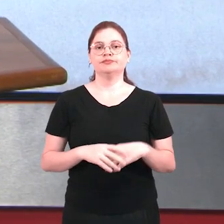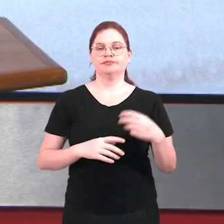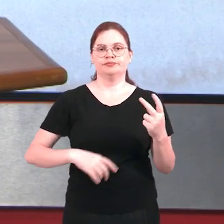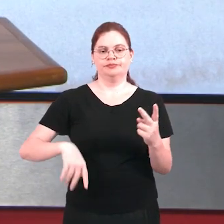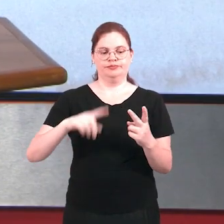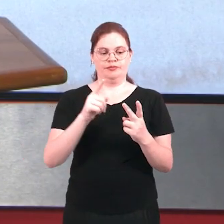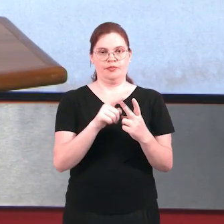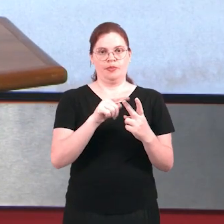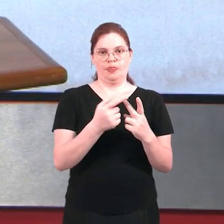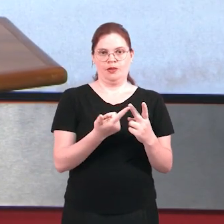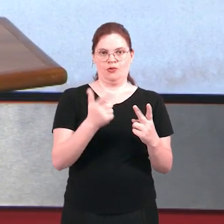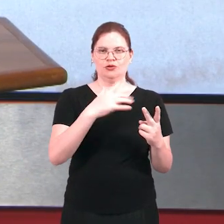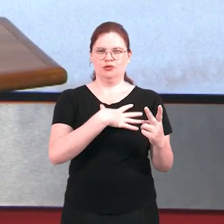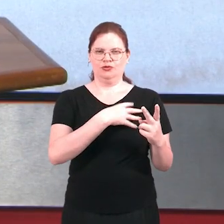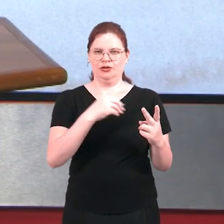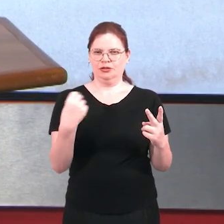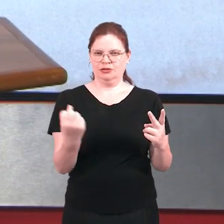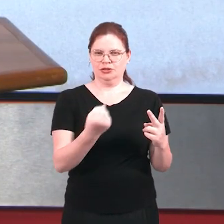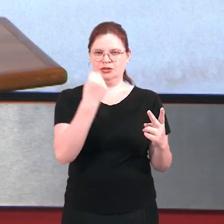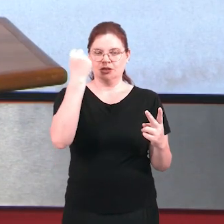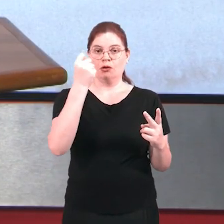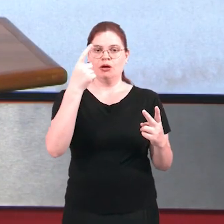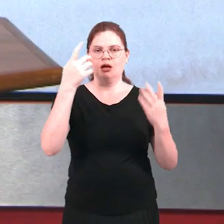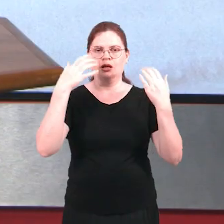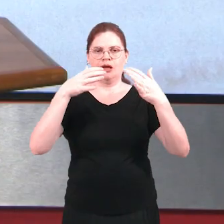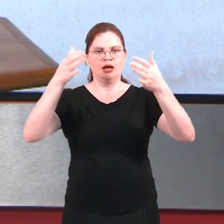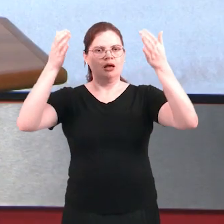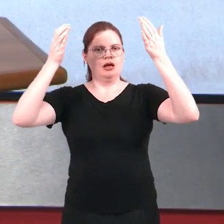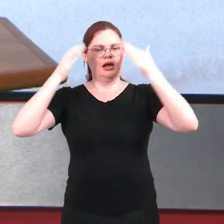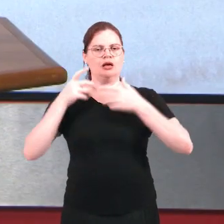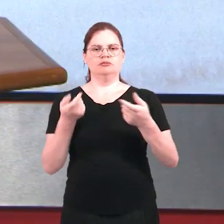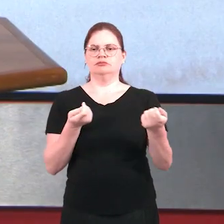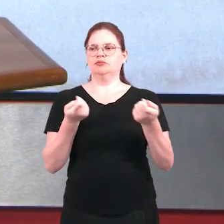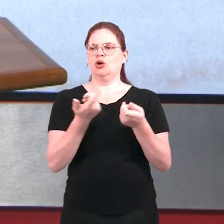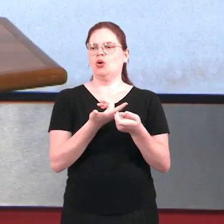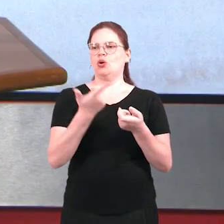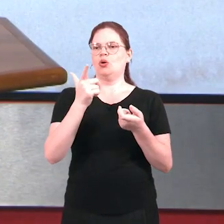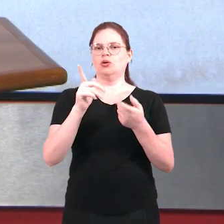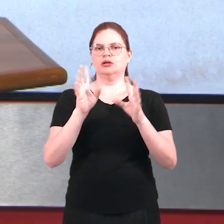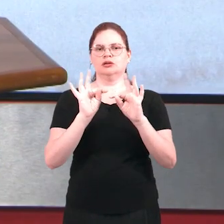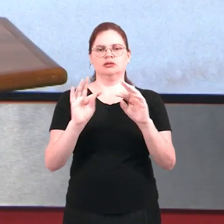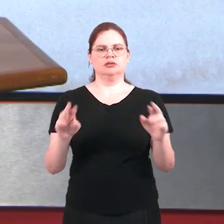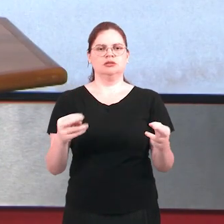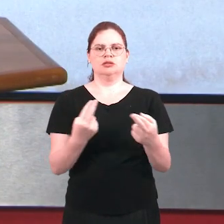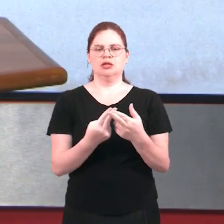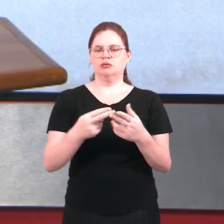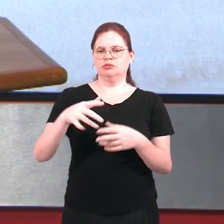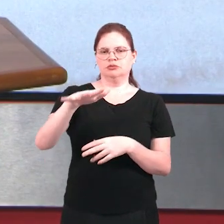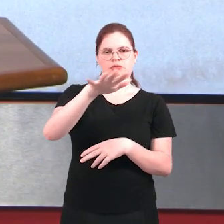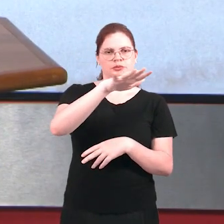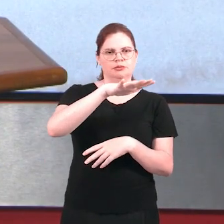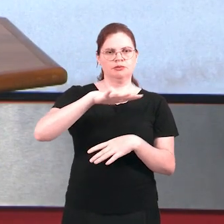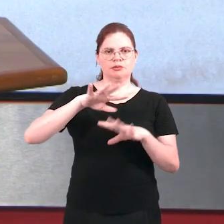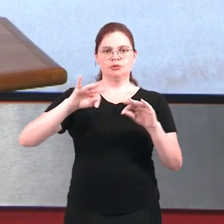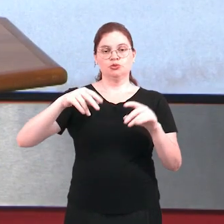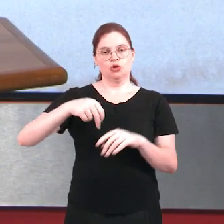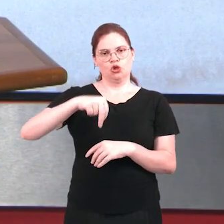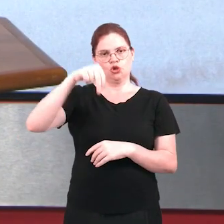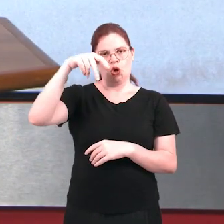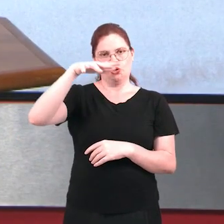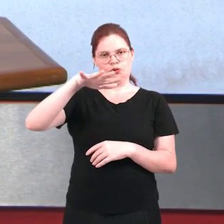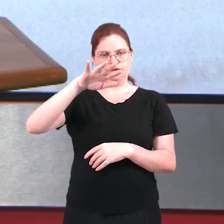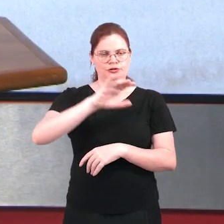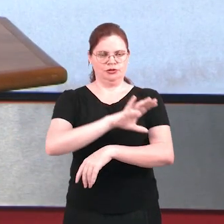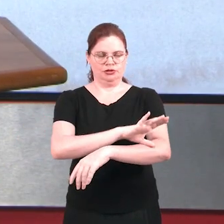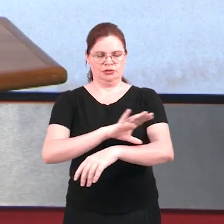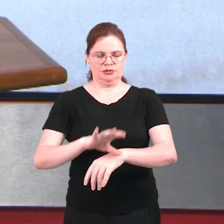foi constituído rei sobre as demais tribos de Israel, governando sobre todo o território ao norte